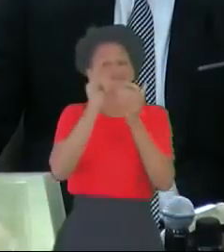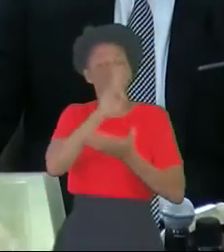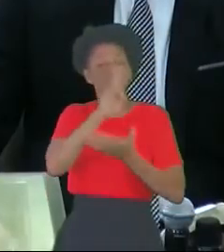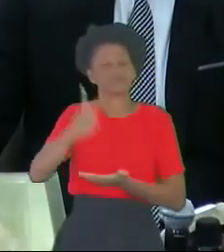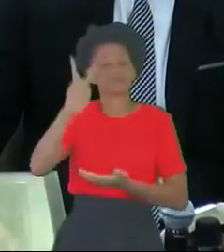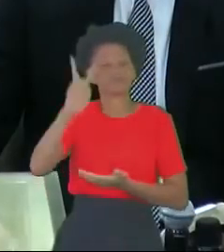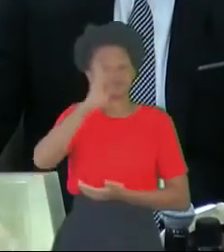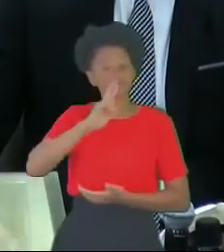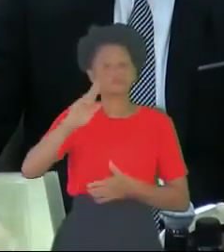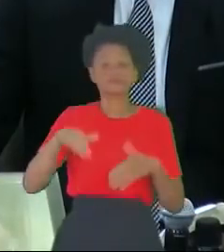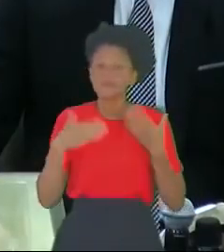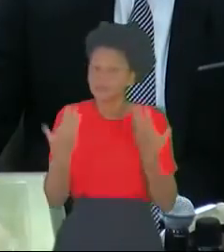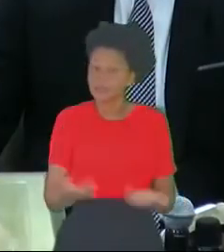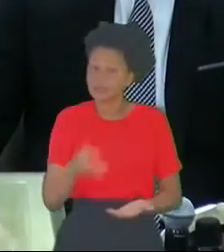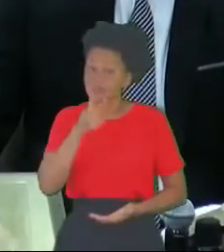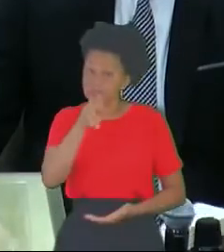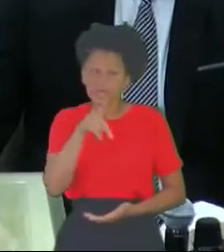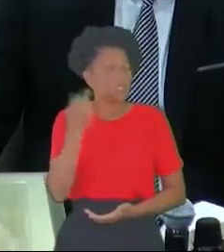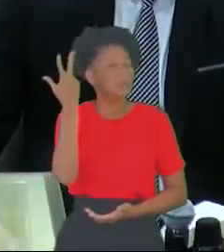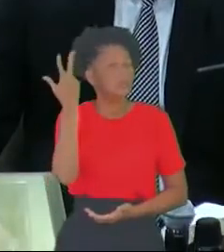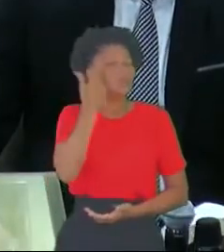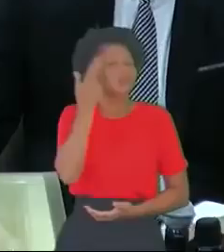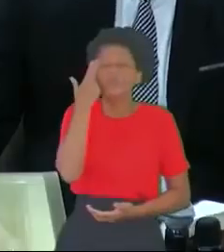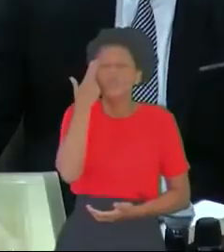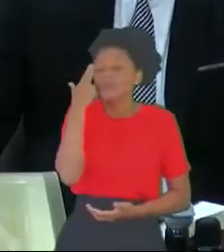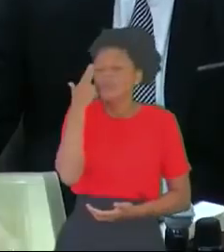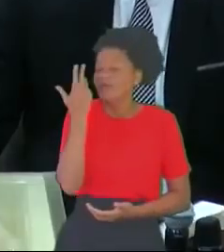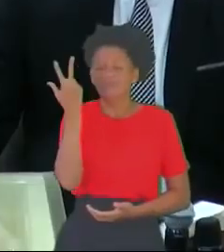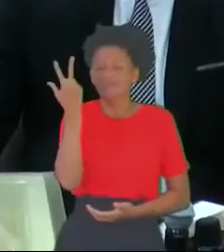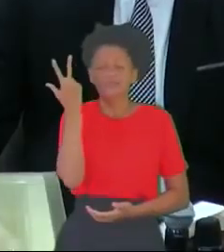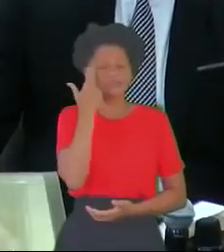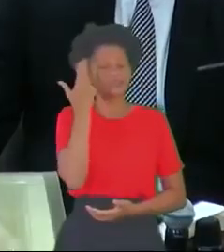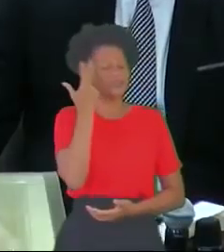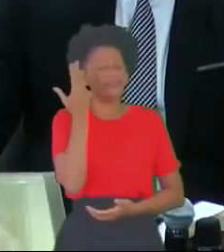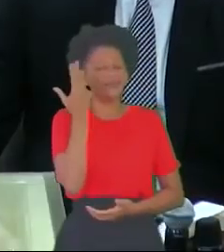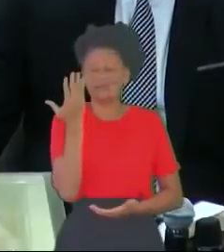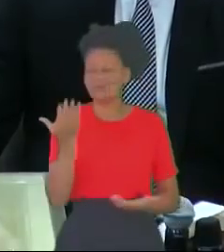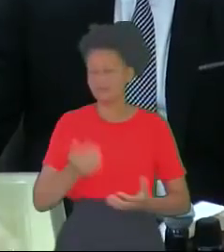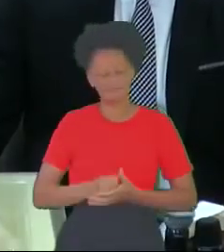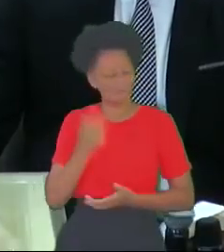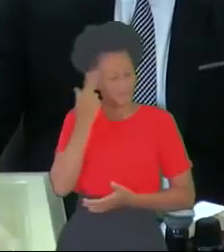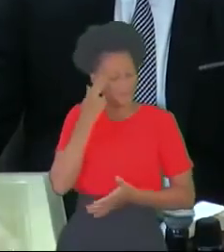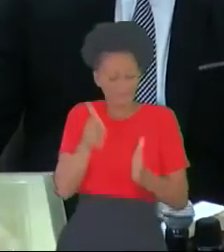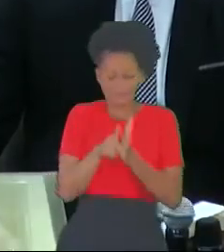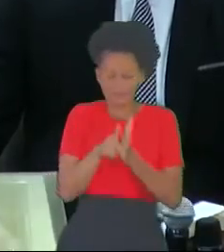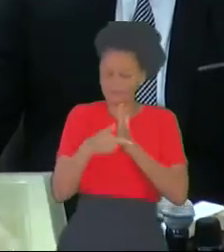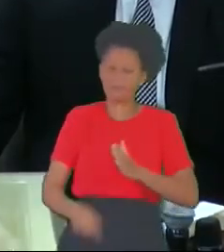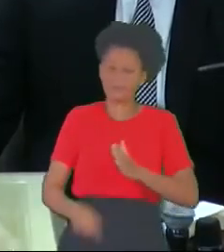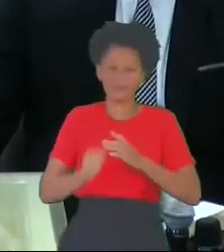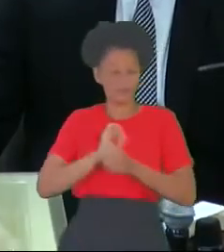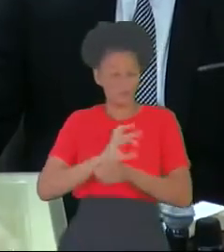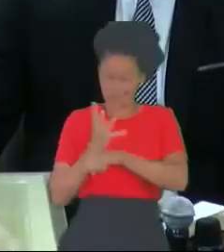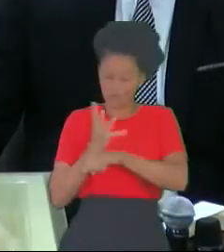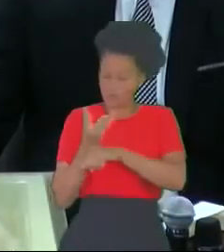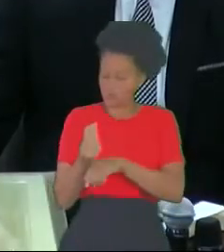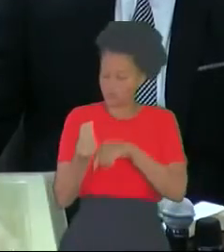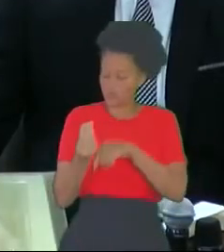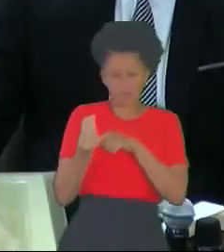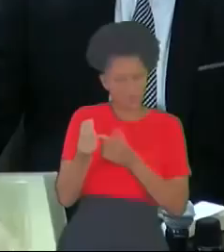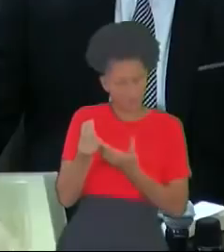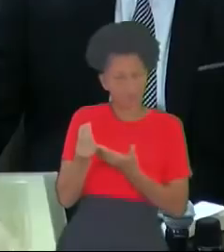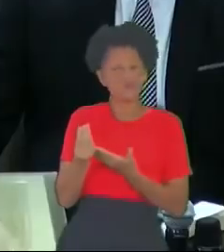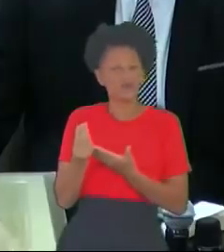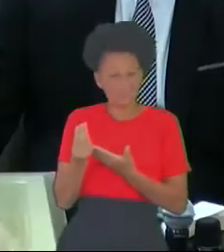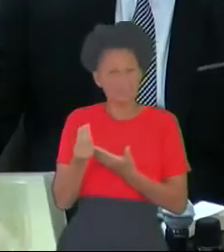Senhor. Então, irmão, isso é comum. Isso é comum. Isso é comum na igreja, como pessoa física,